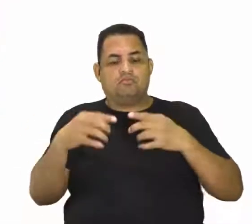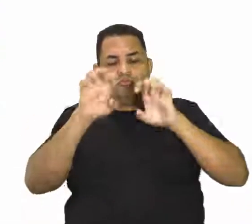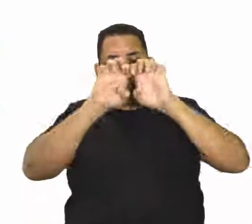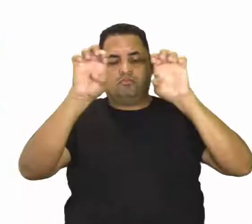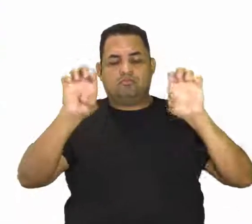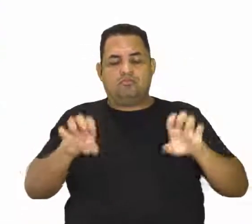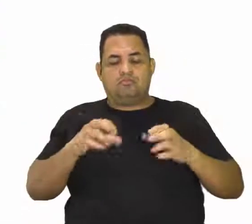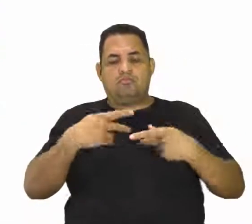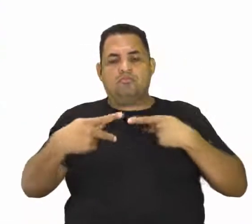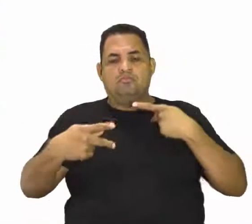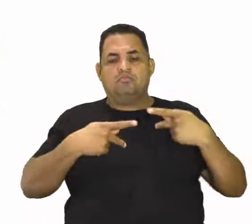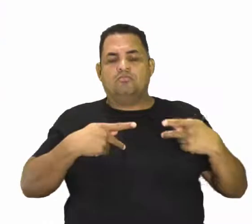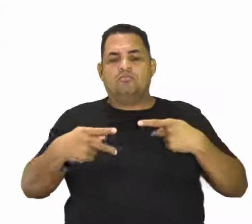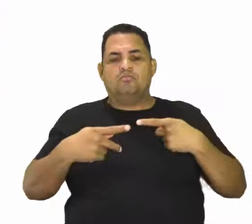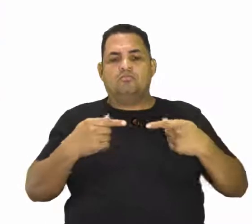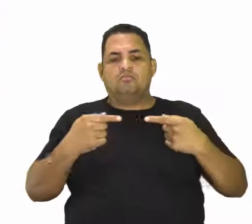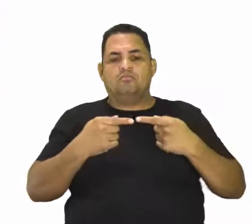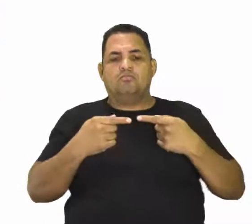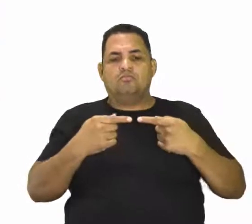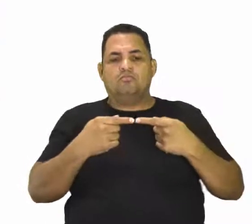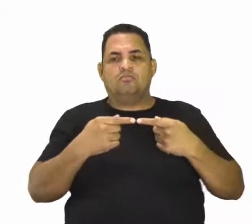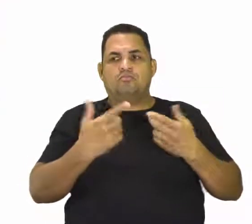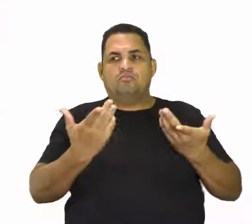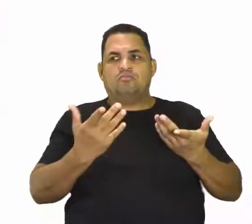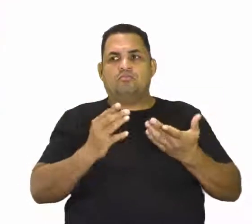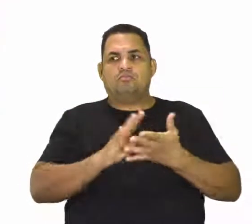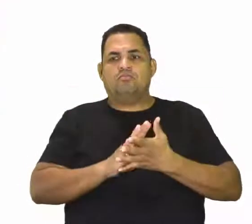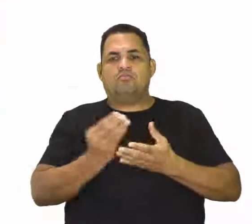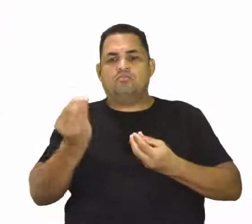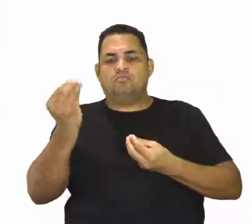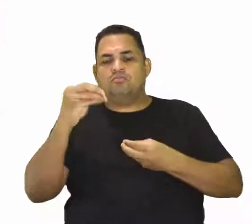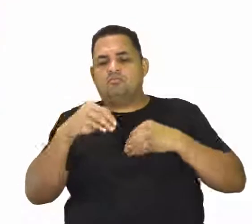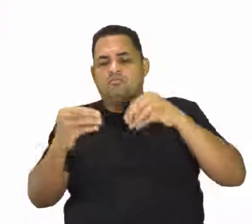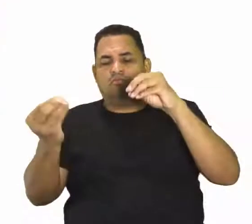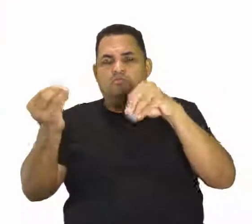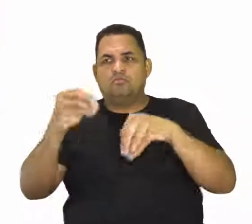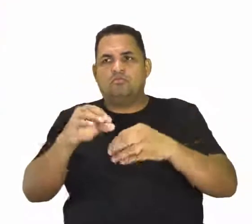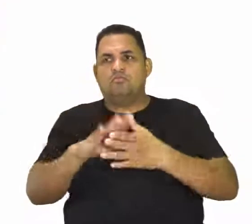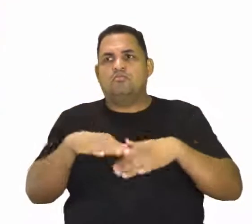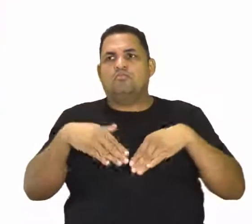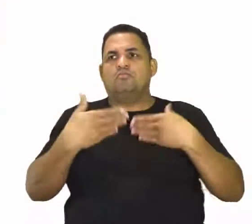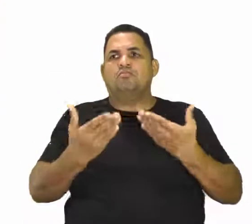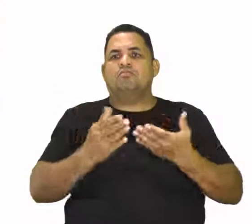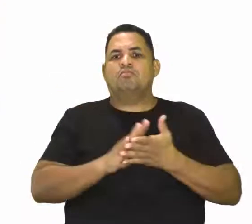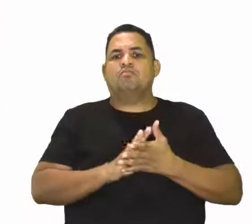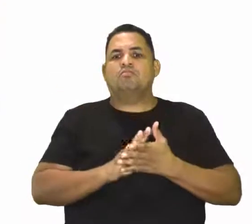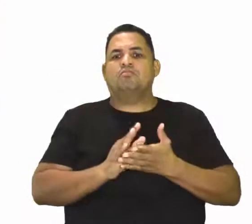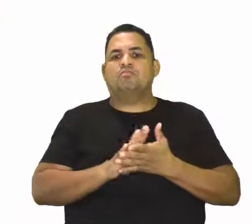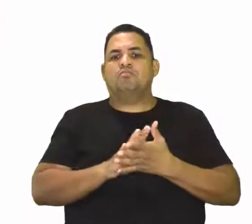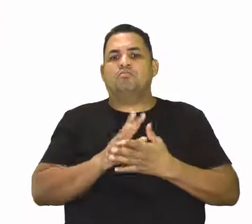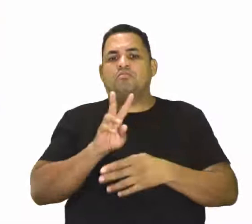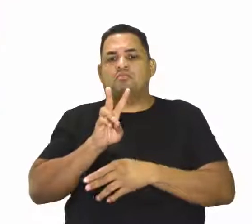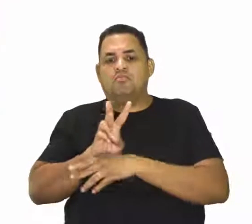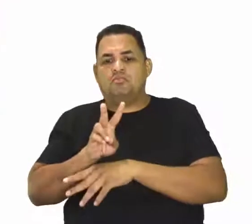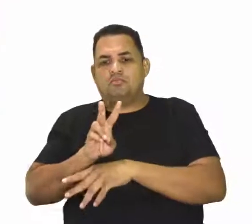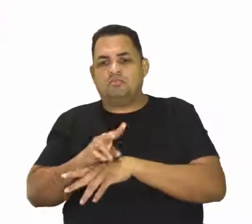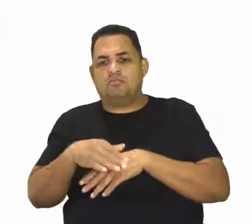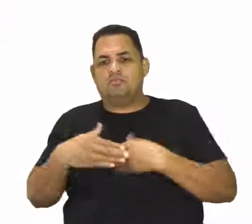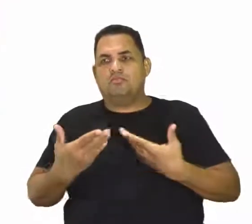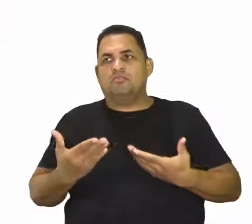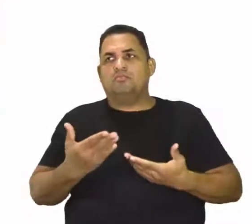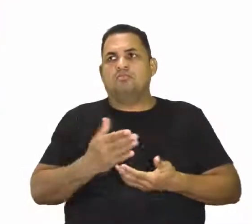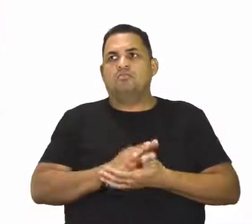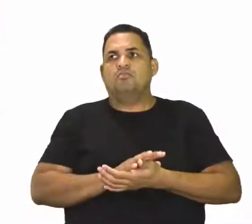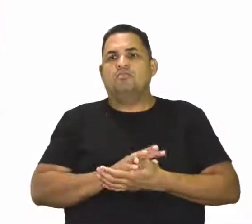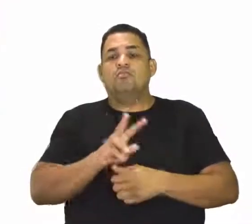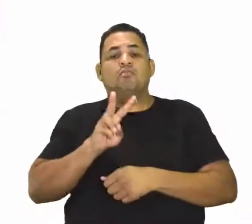estruturação do planejamento de cultivar, de quais são os tratos. E aqui eu vou até colocar uma palavra